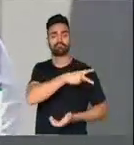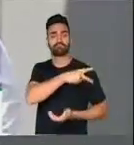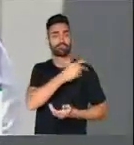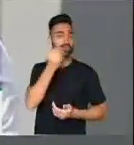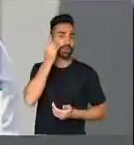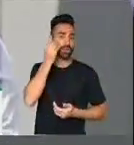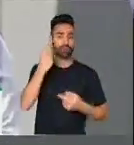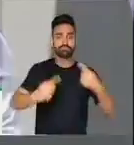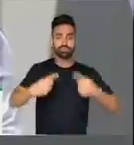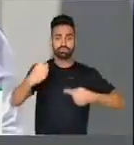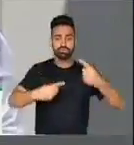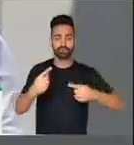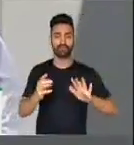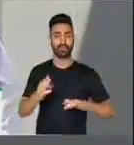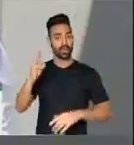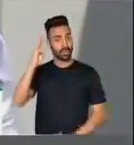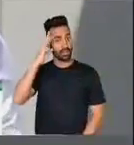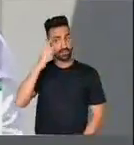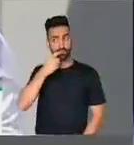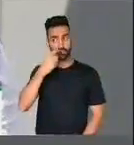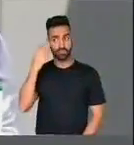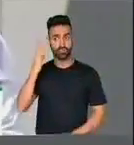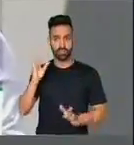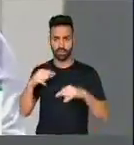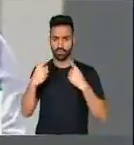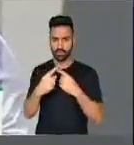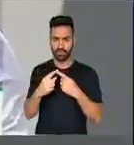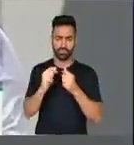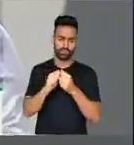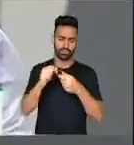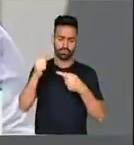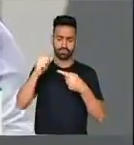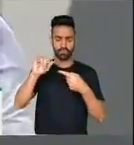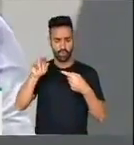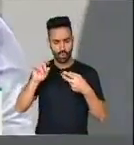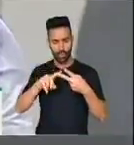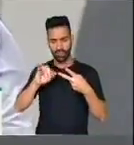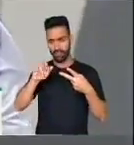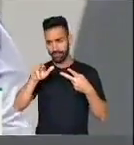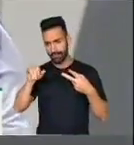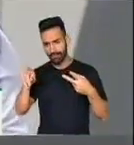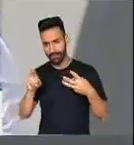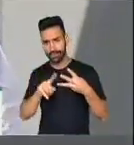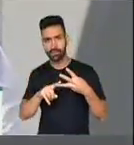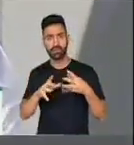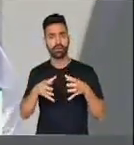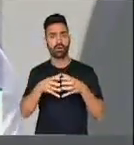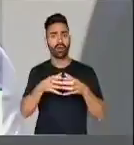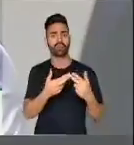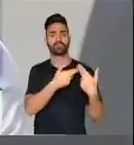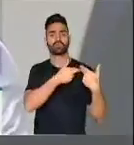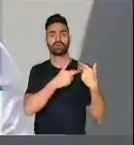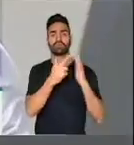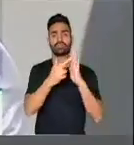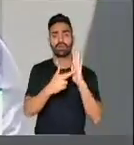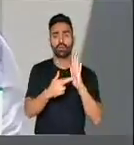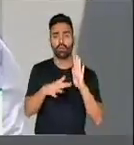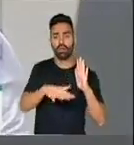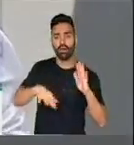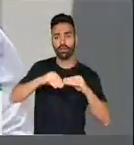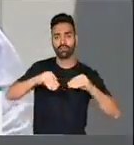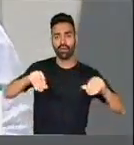terça, reuni-me com o José Henrique, a Júlia e a Fernanda, da Coordenação Geral de Regularização de